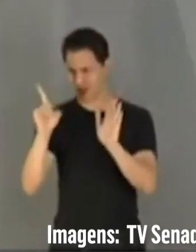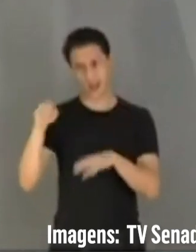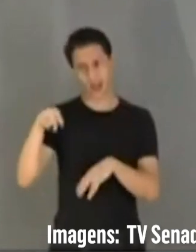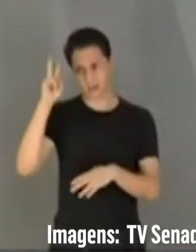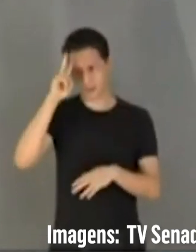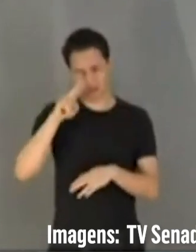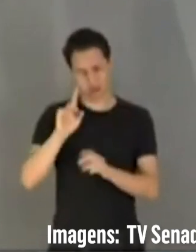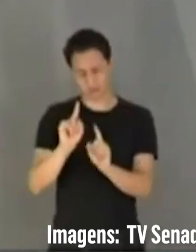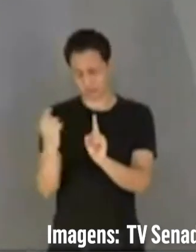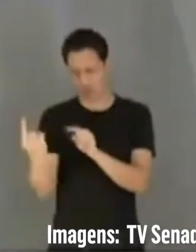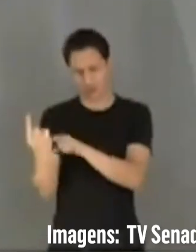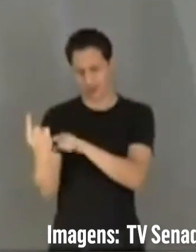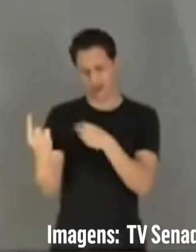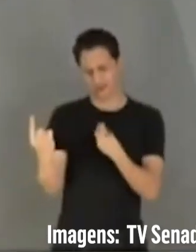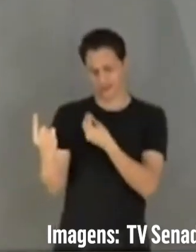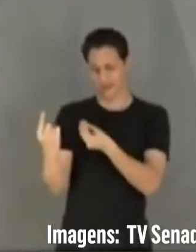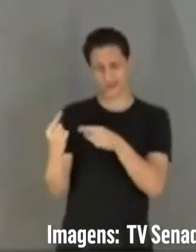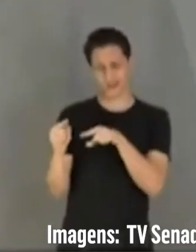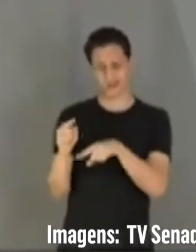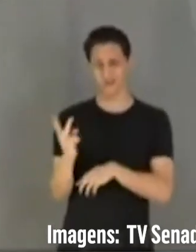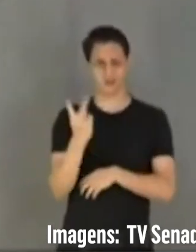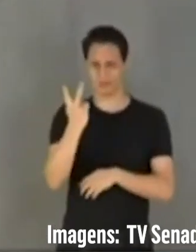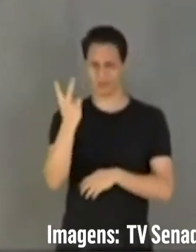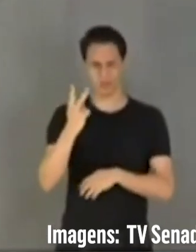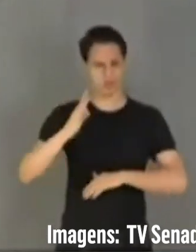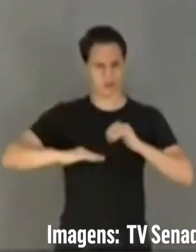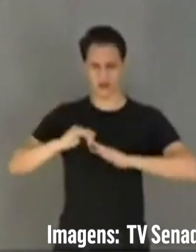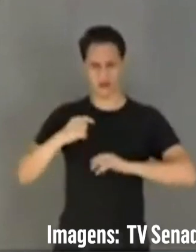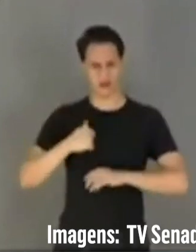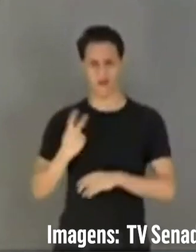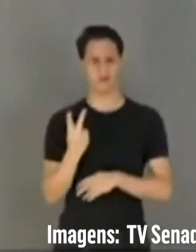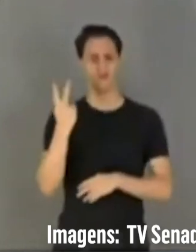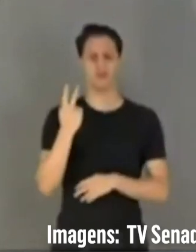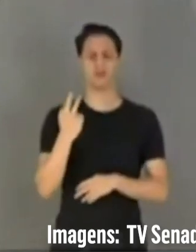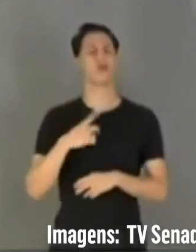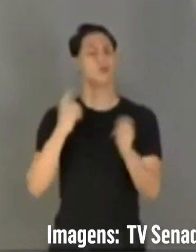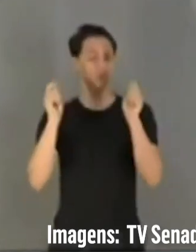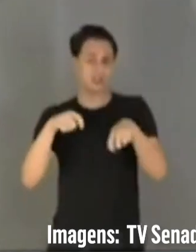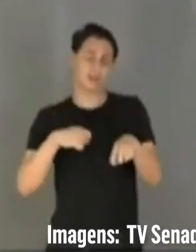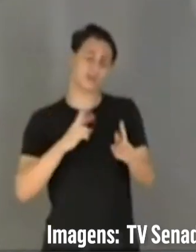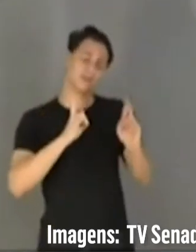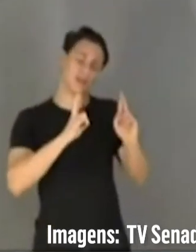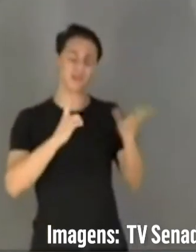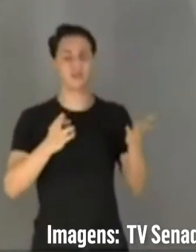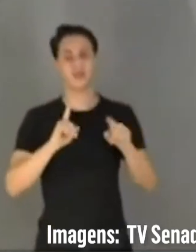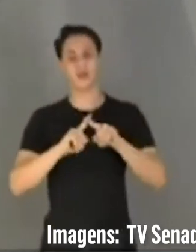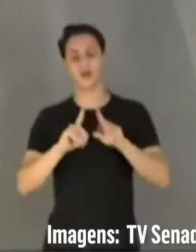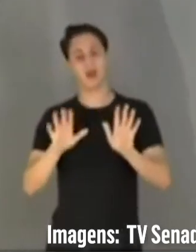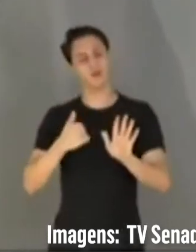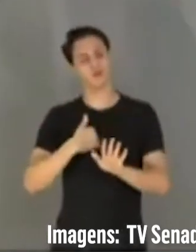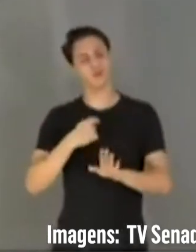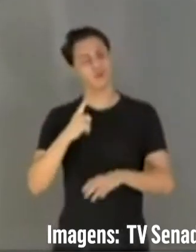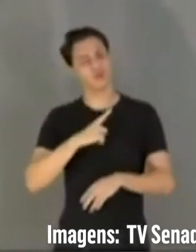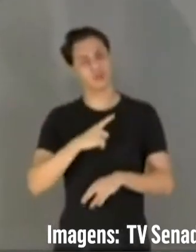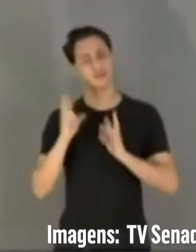eu não ofertei esse valor não foi praticado. Podia ser uma expectativa e que era, eu tinha essa